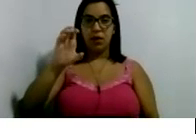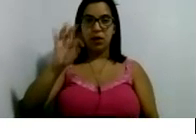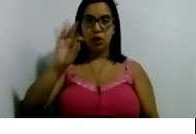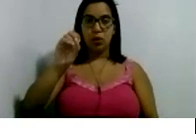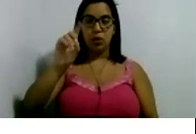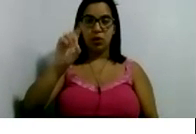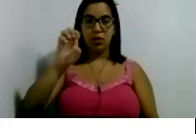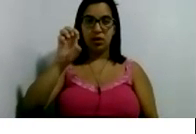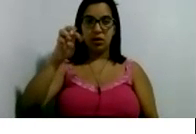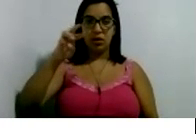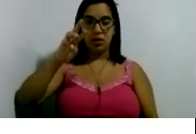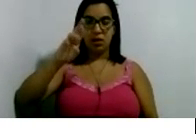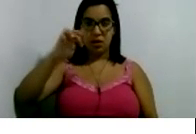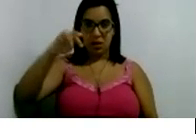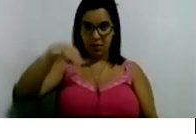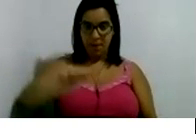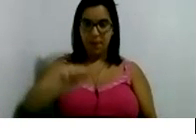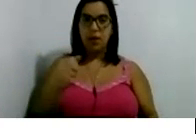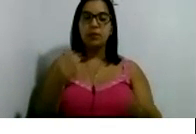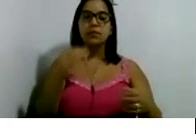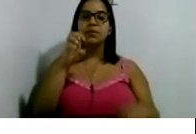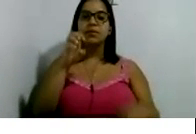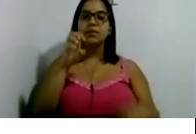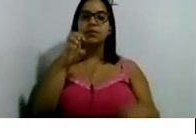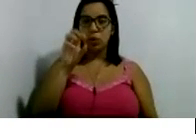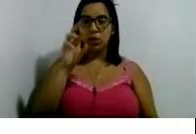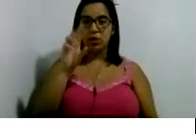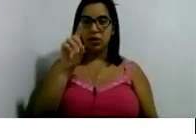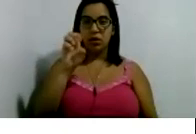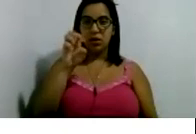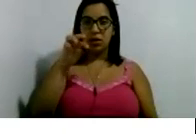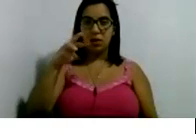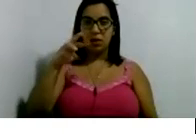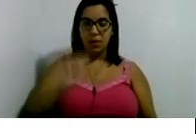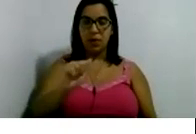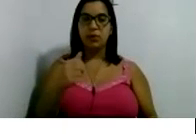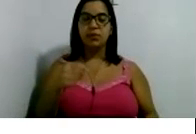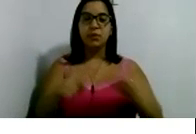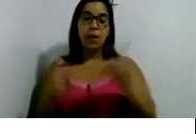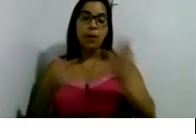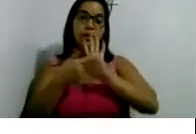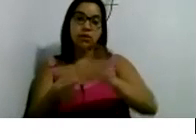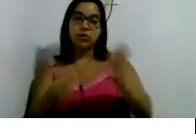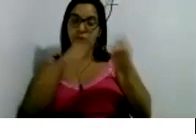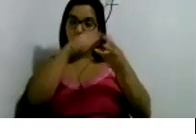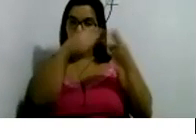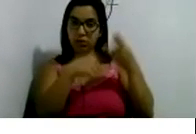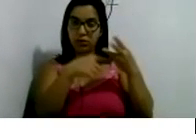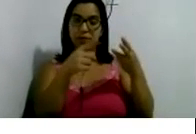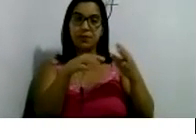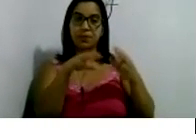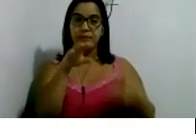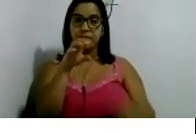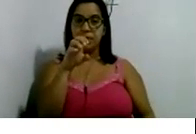camada mais superior, do endoderma, que é a mais interior, e o mesoderma, que é a intermediária. Então, o ectoderma, a gente